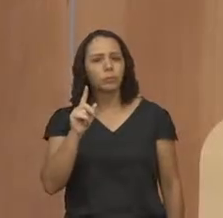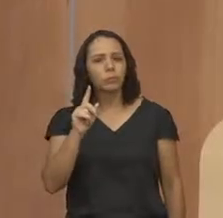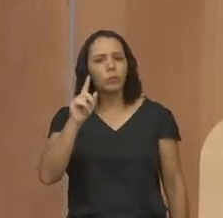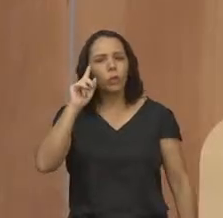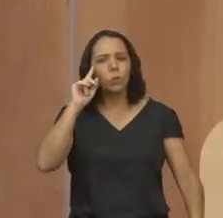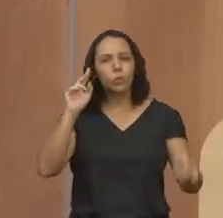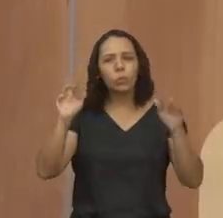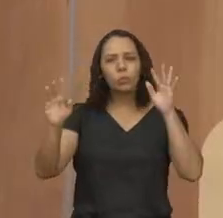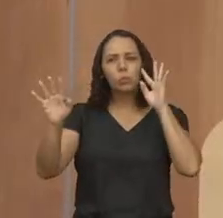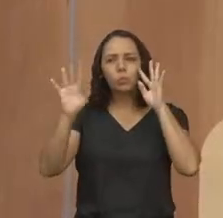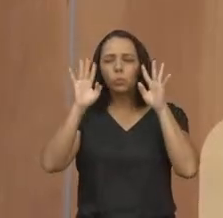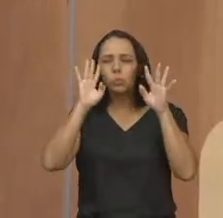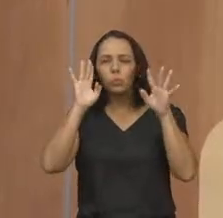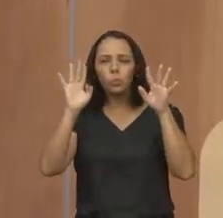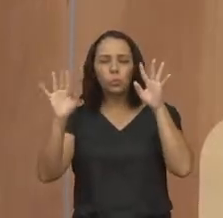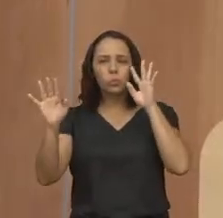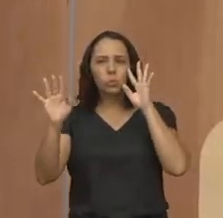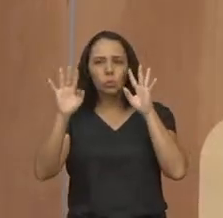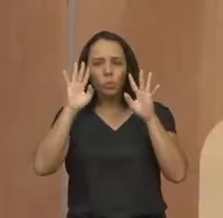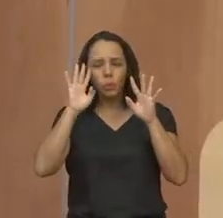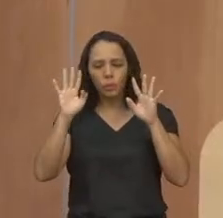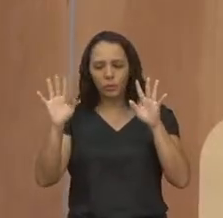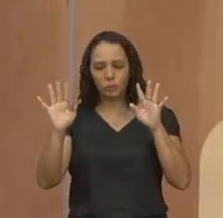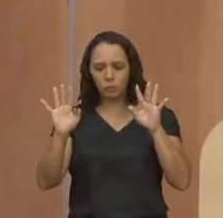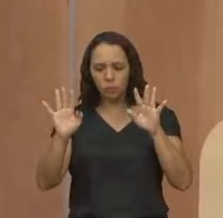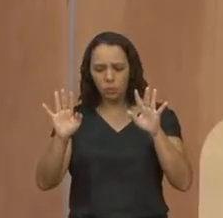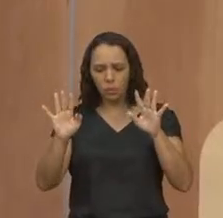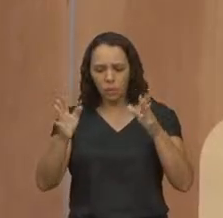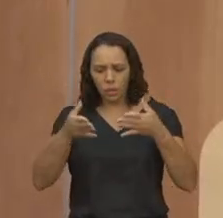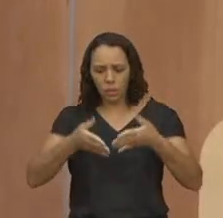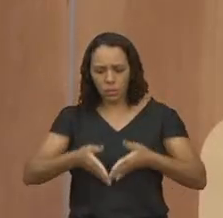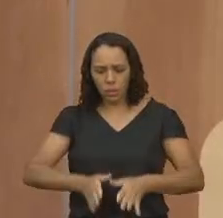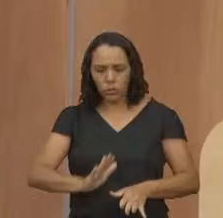de alguém é descartado como lixo.